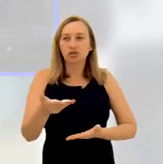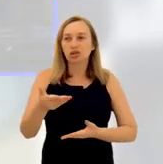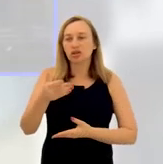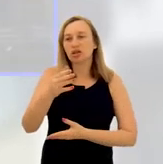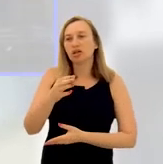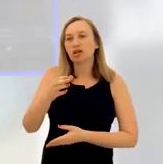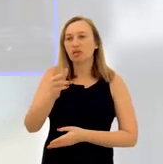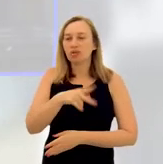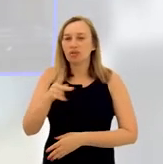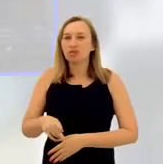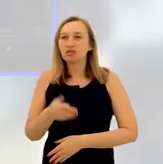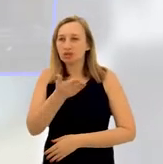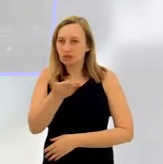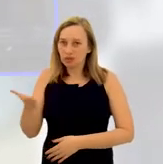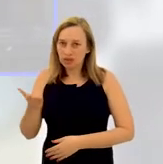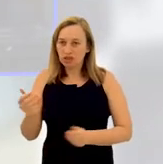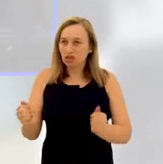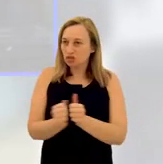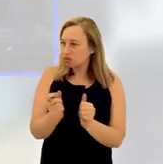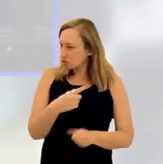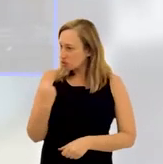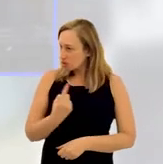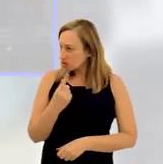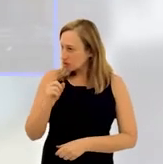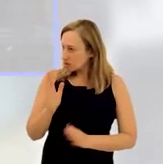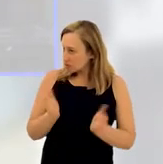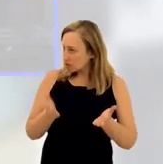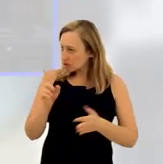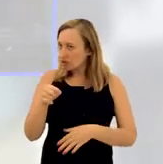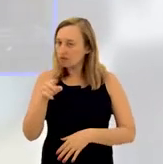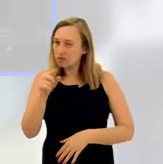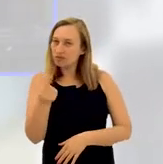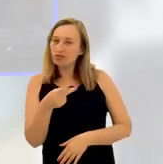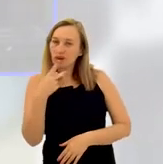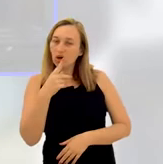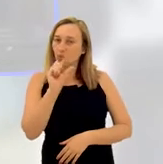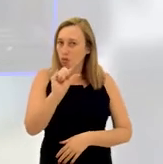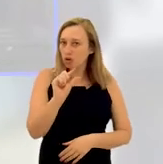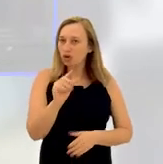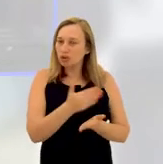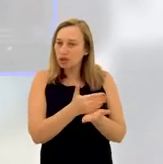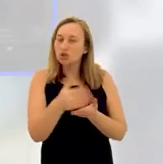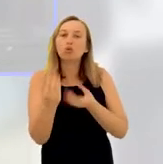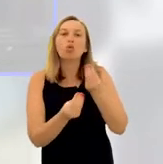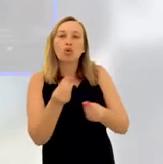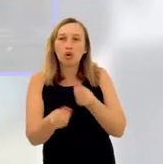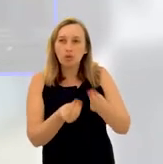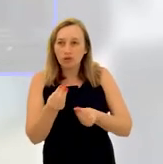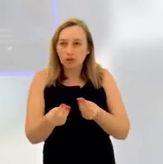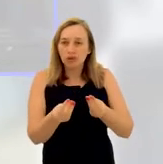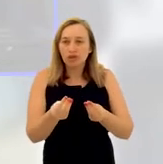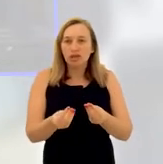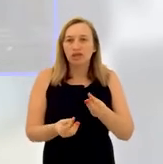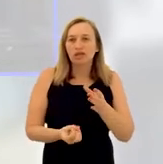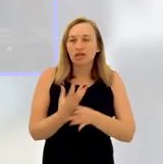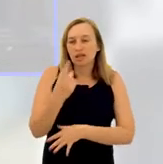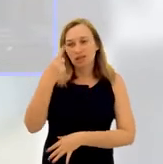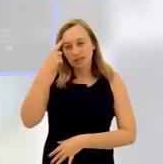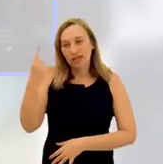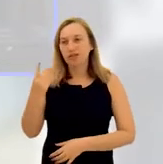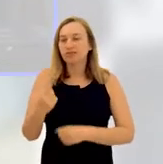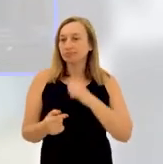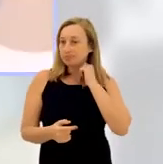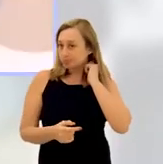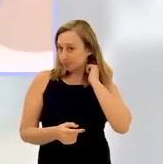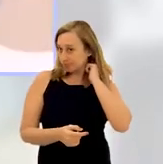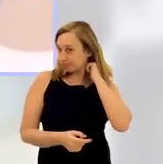da orientadora de vocês, né, a Cone Cesário, que está aqui participando do programa com a gente também. Se pudesse falar um pouquinho desse início para a gente, como é que foi tirado do papel essa